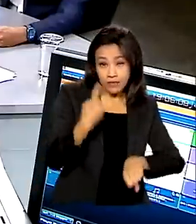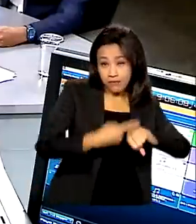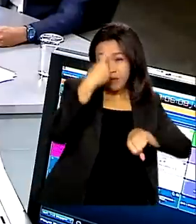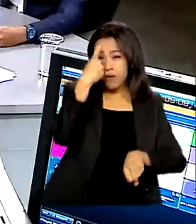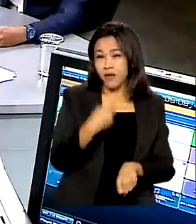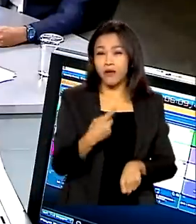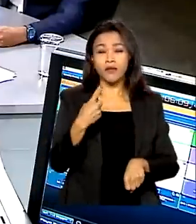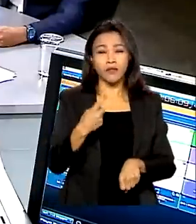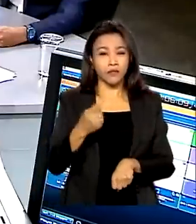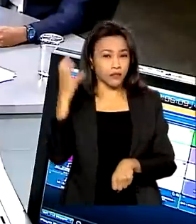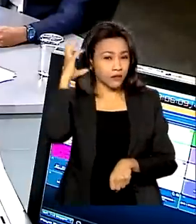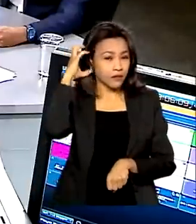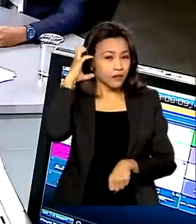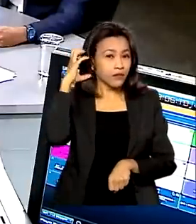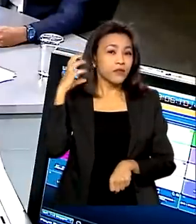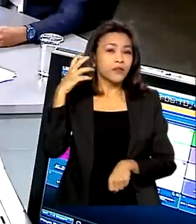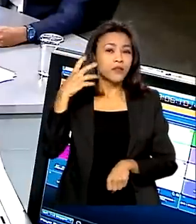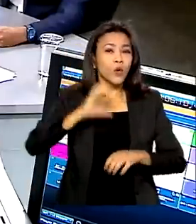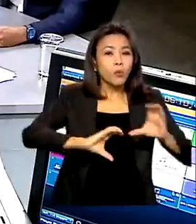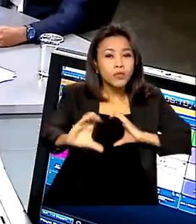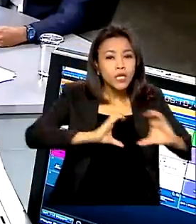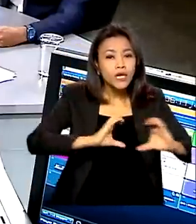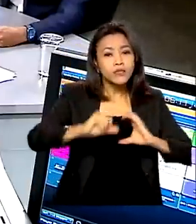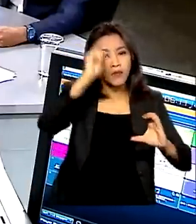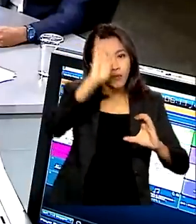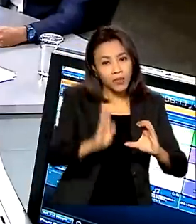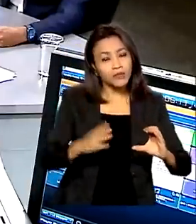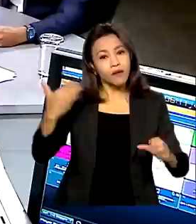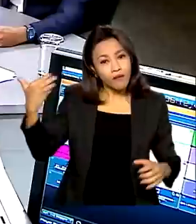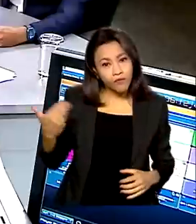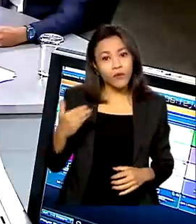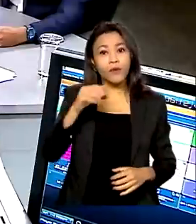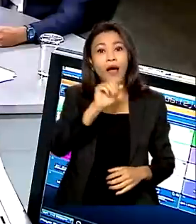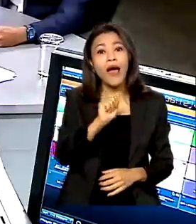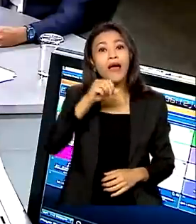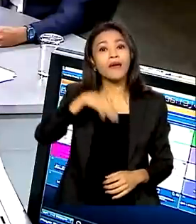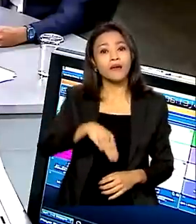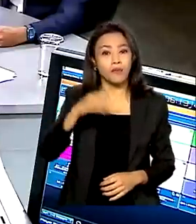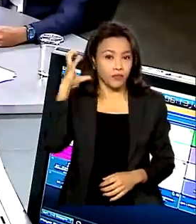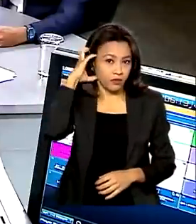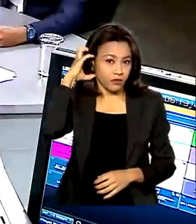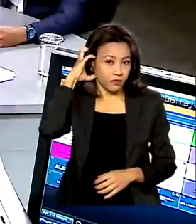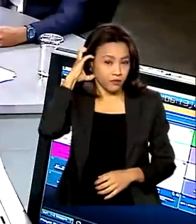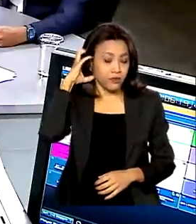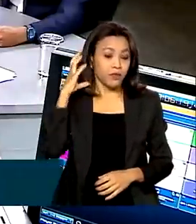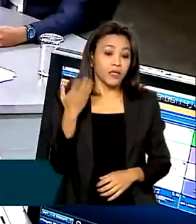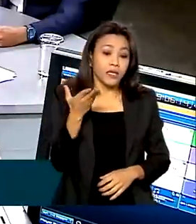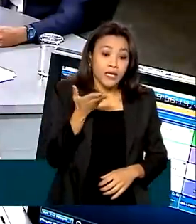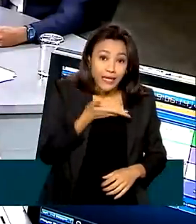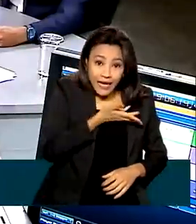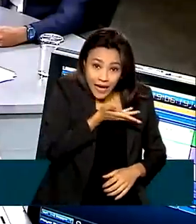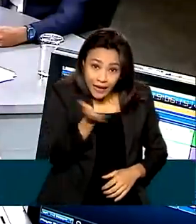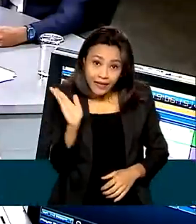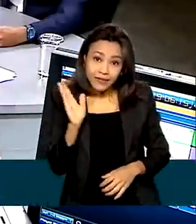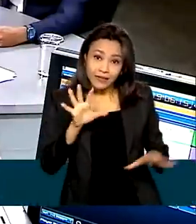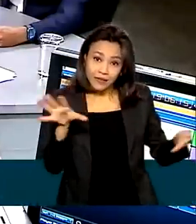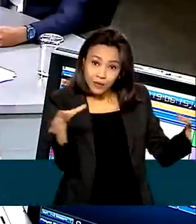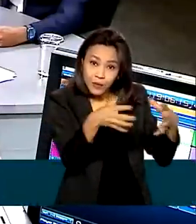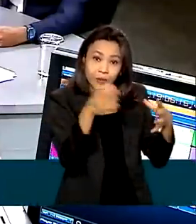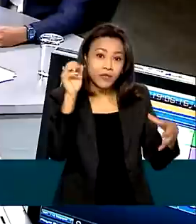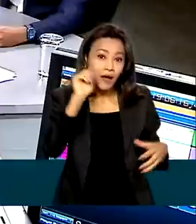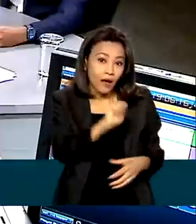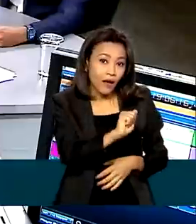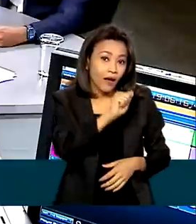construíram o sistema de comunicação no Brasil foram as emissoras AM. Ocorre que esses pioneiros, eles